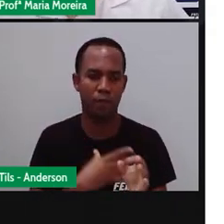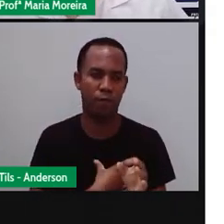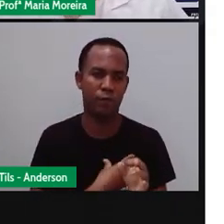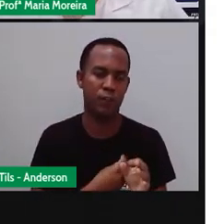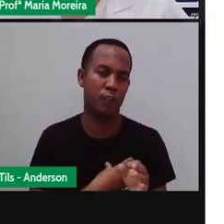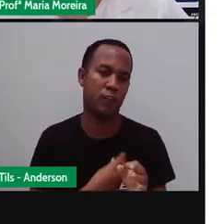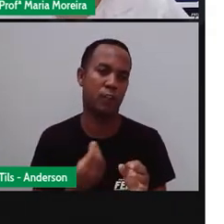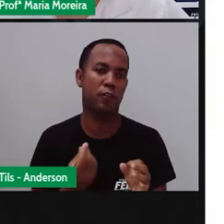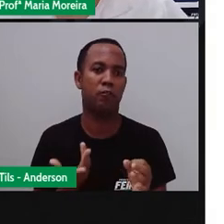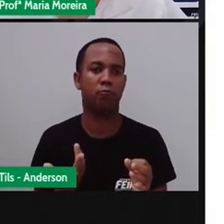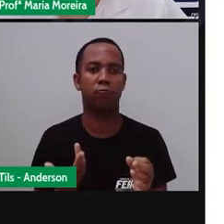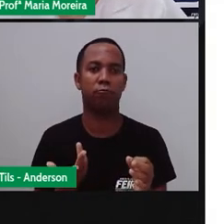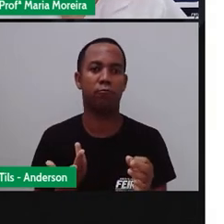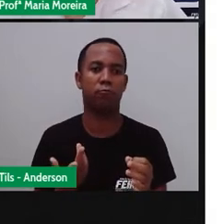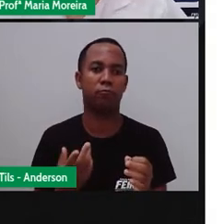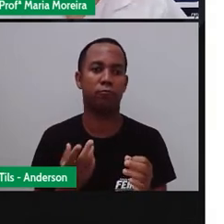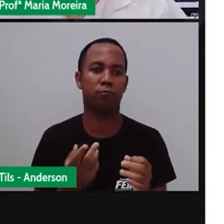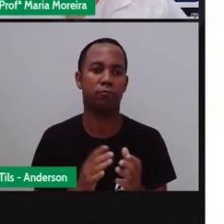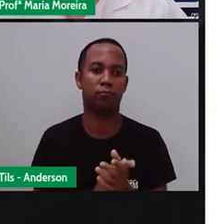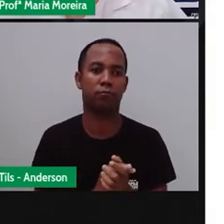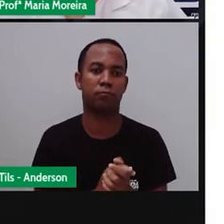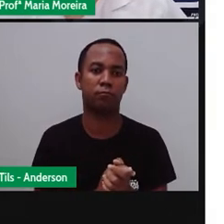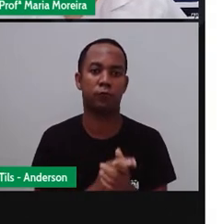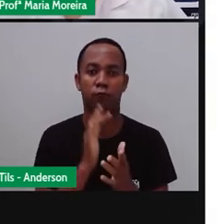Para os nossos netos.